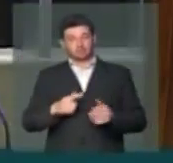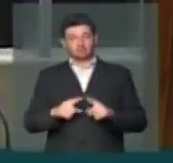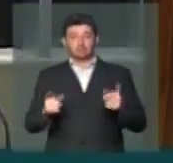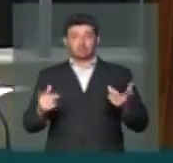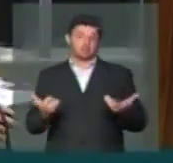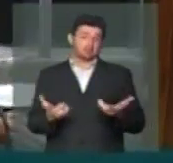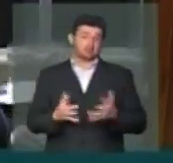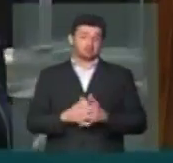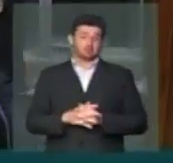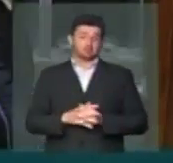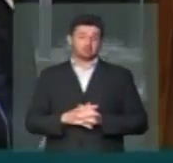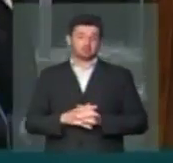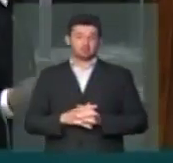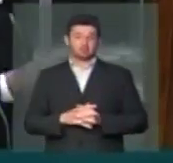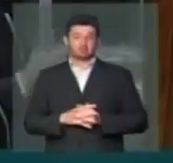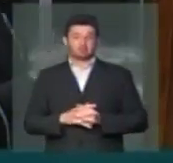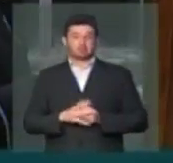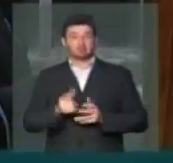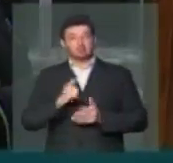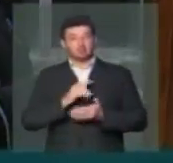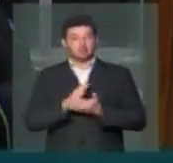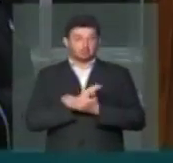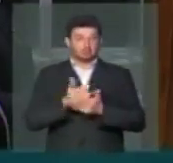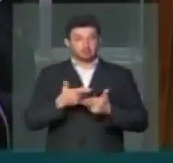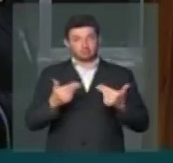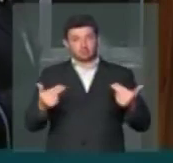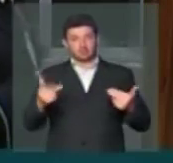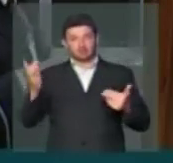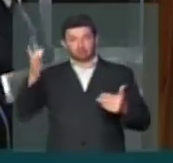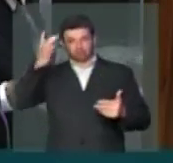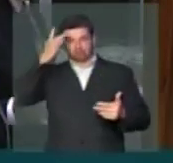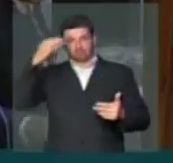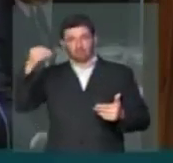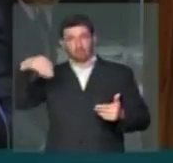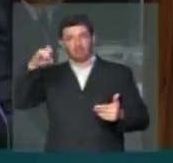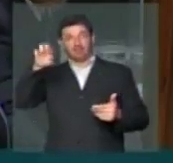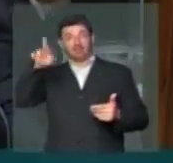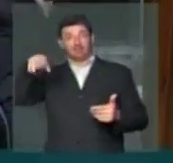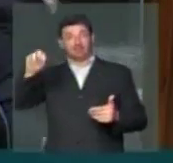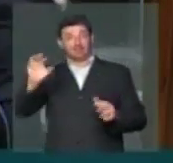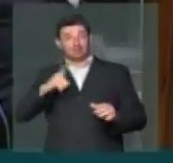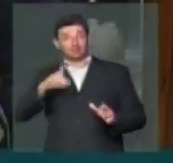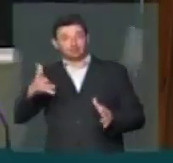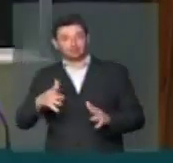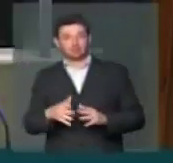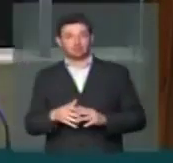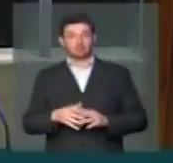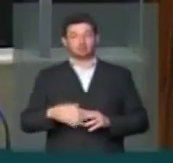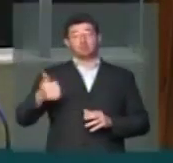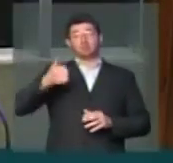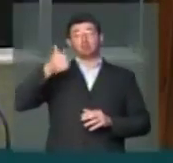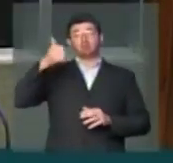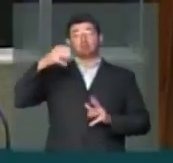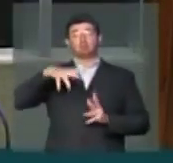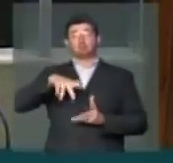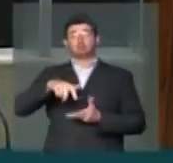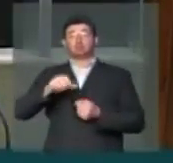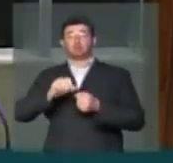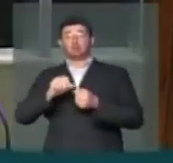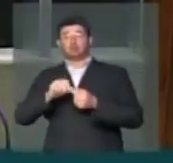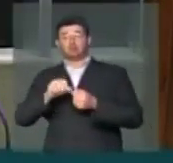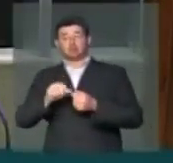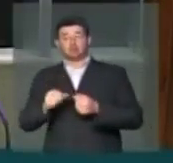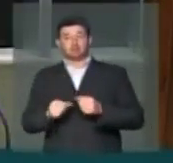toda forma, temos alguns aspectos da chamada modernidade, como primeiro produtor mundial,